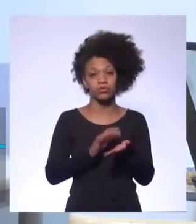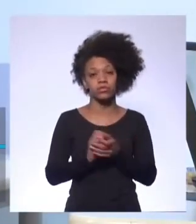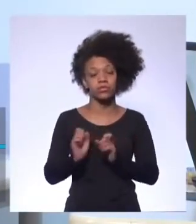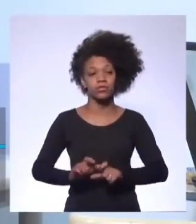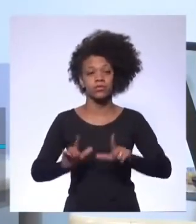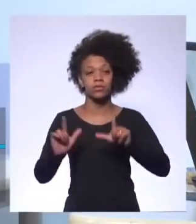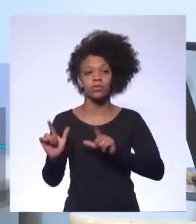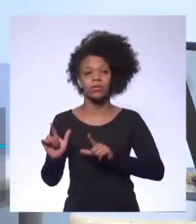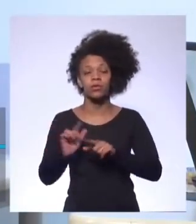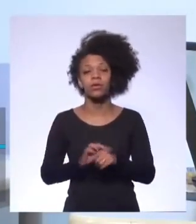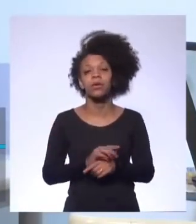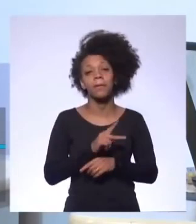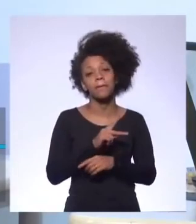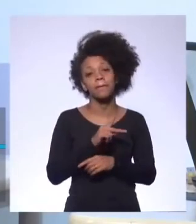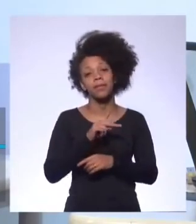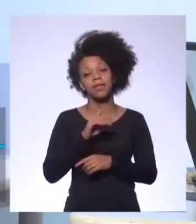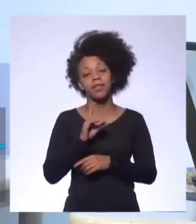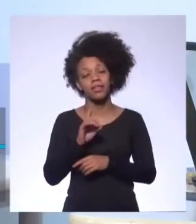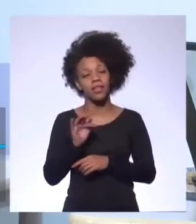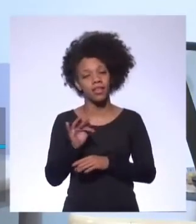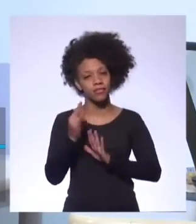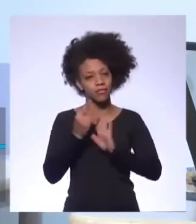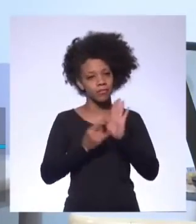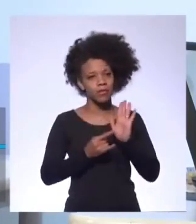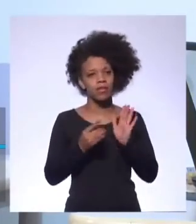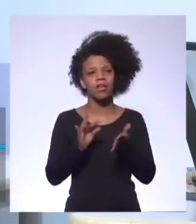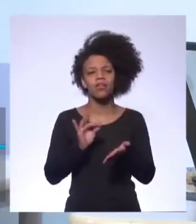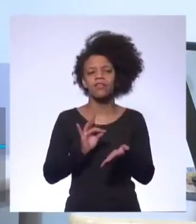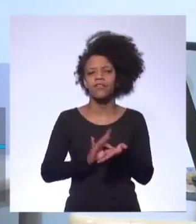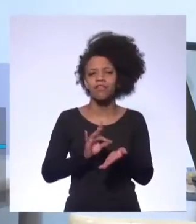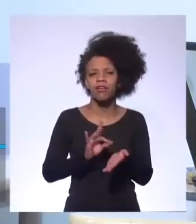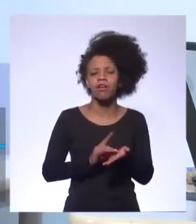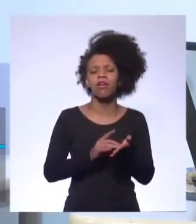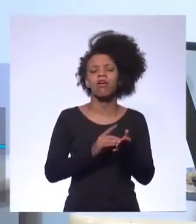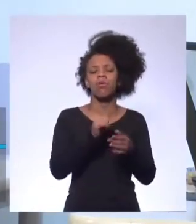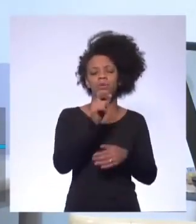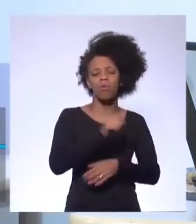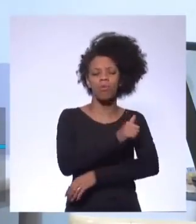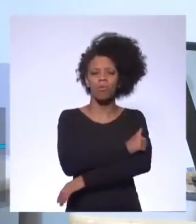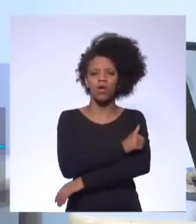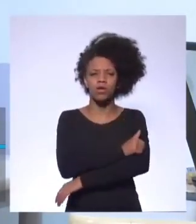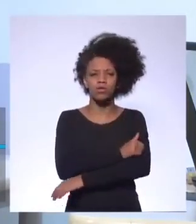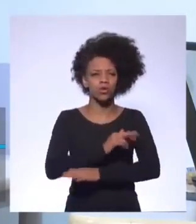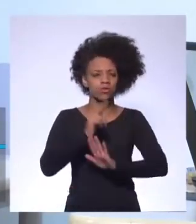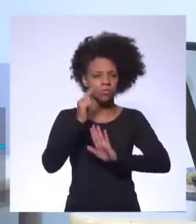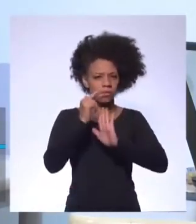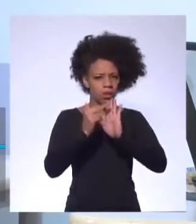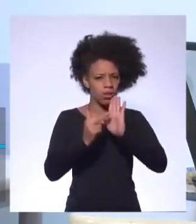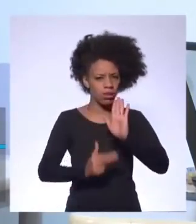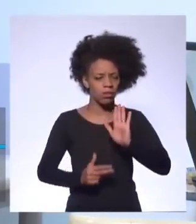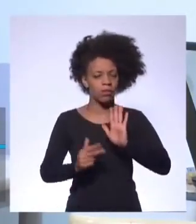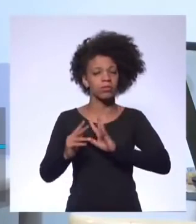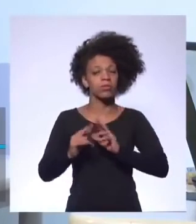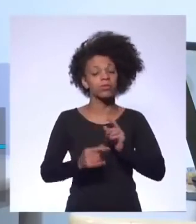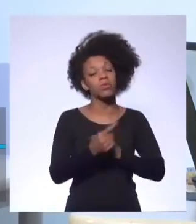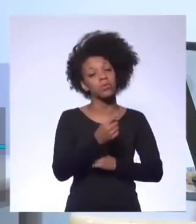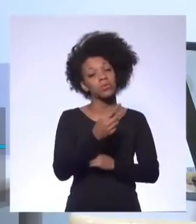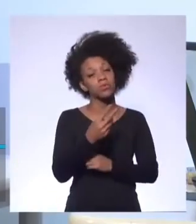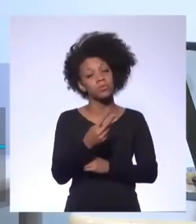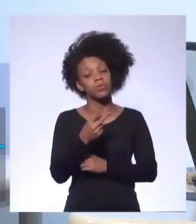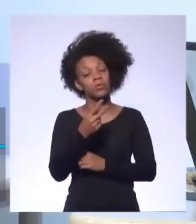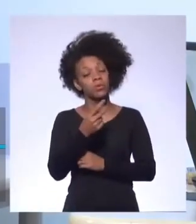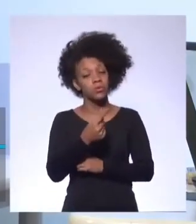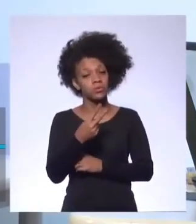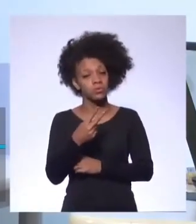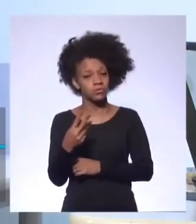lá, copiou, colocou aqui. Olha, é vedado ao aluno nas dependências da UE e colocou todos lá. 1, 2, 3.